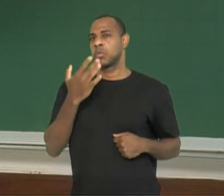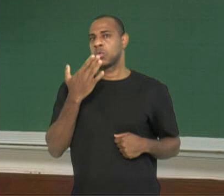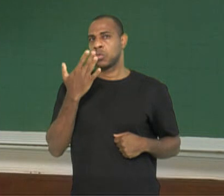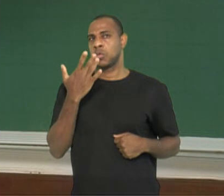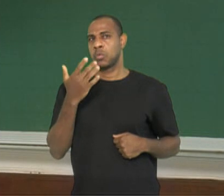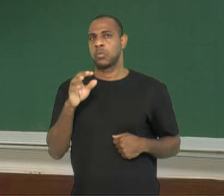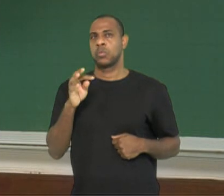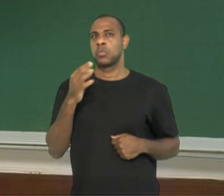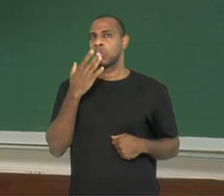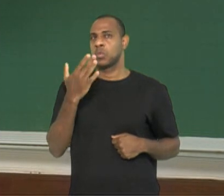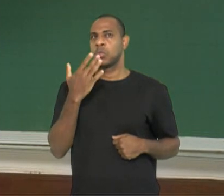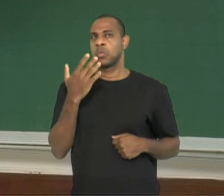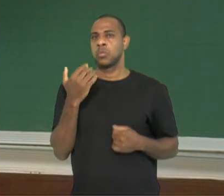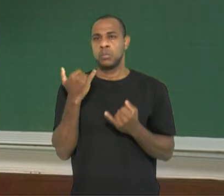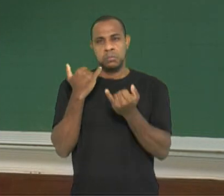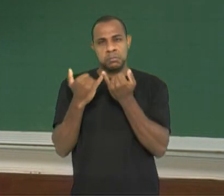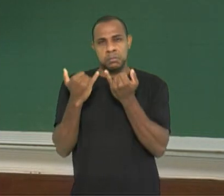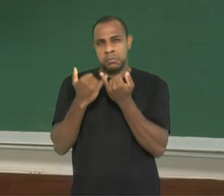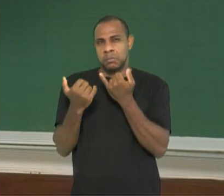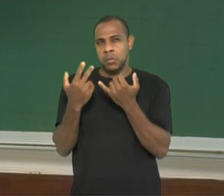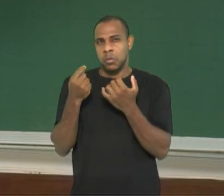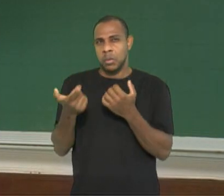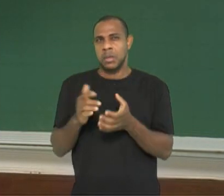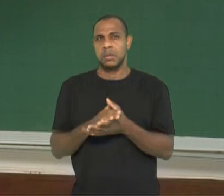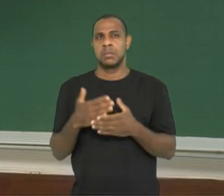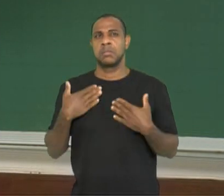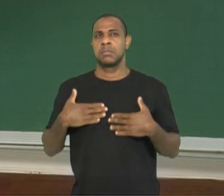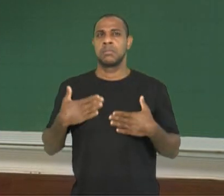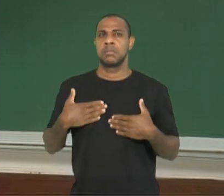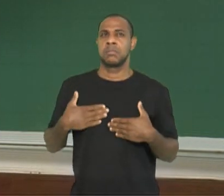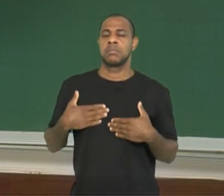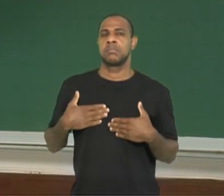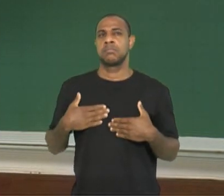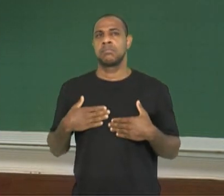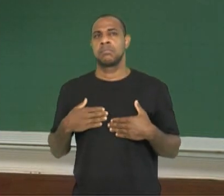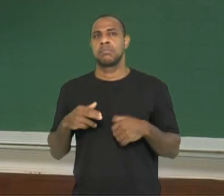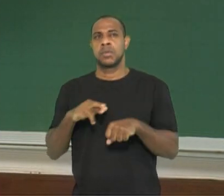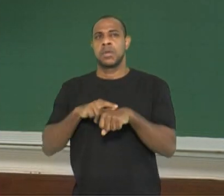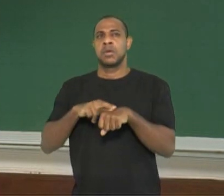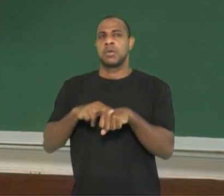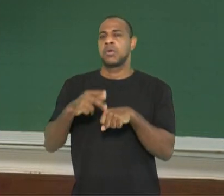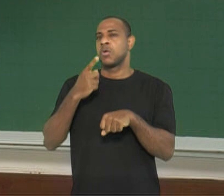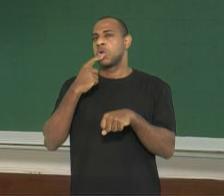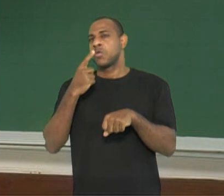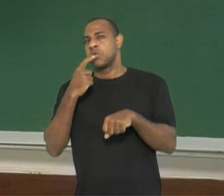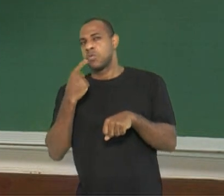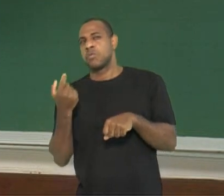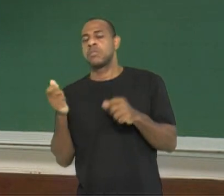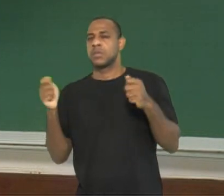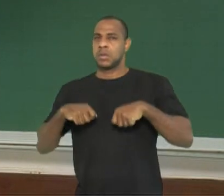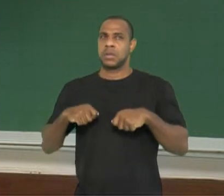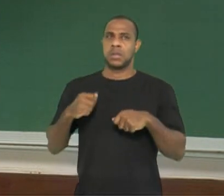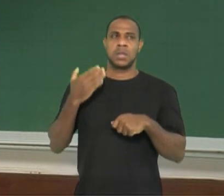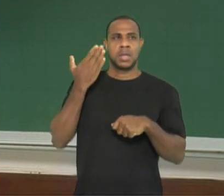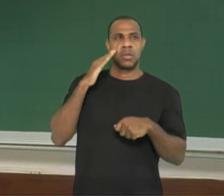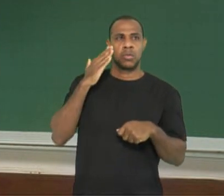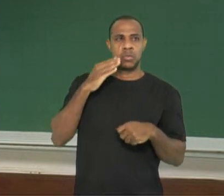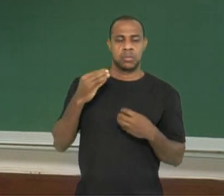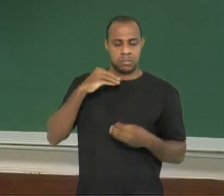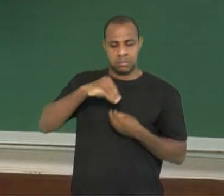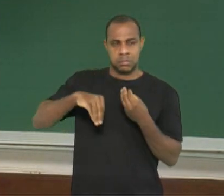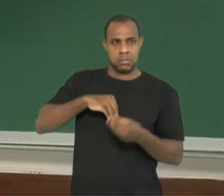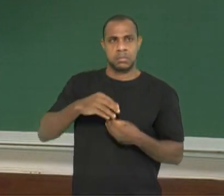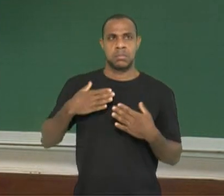pouco abaixo. Eu posso pegar uma roupa roxa, colocar uma roupa roxa avermelhada e uma roupa roxa azulada e misturar aqui. Eu quero